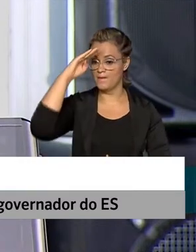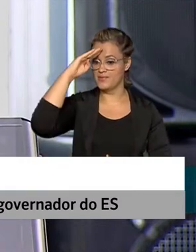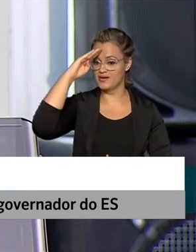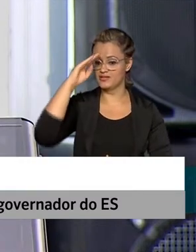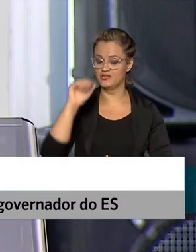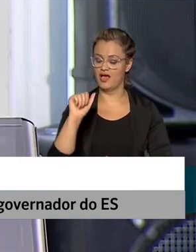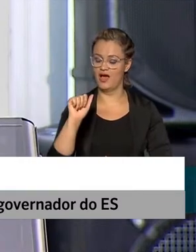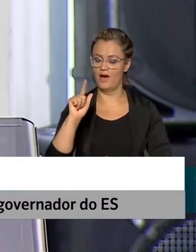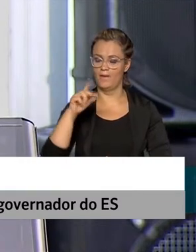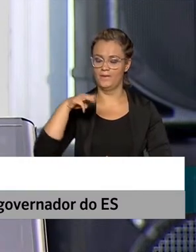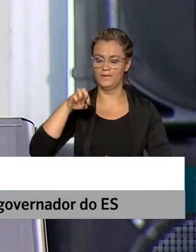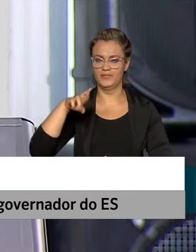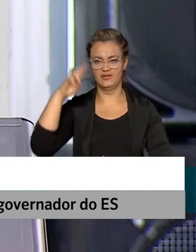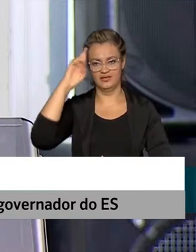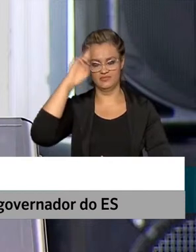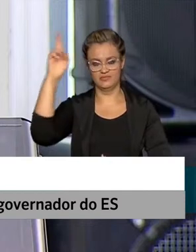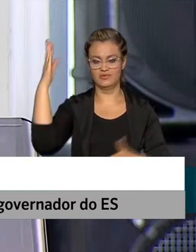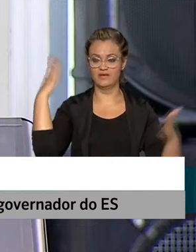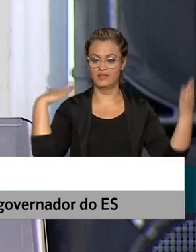Almir Garnier, comandante da Marinha,